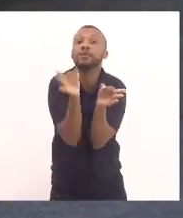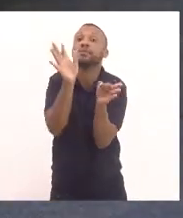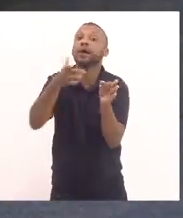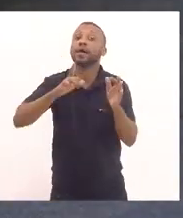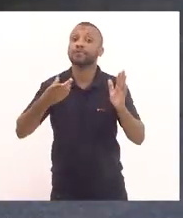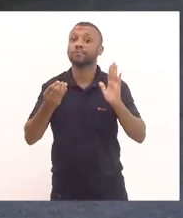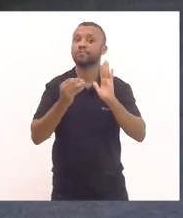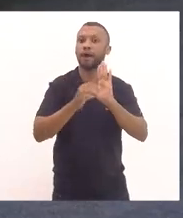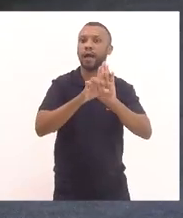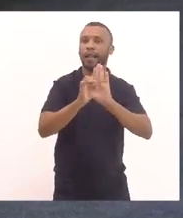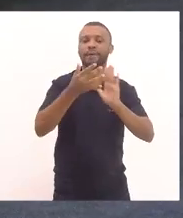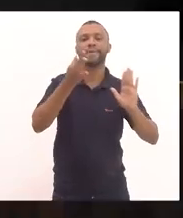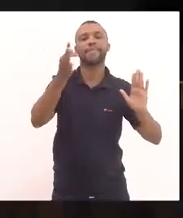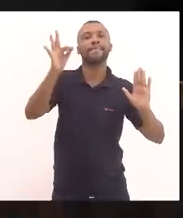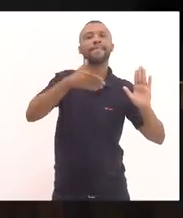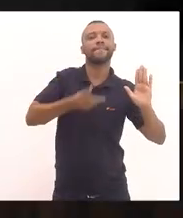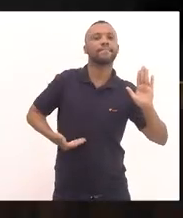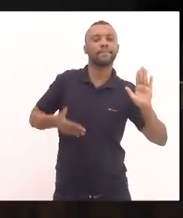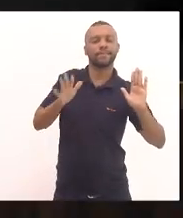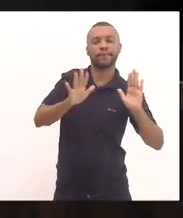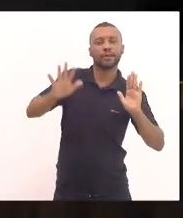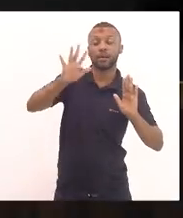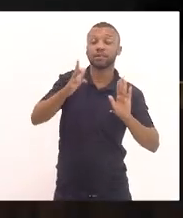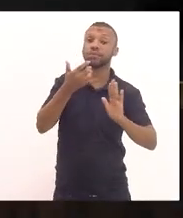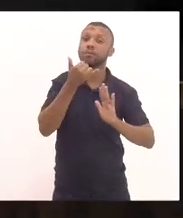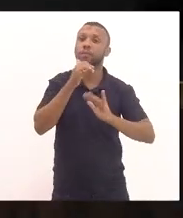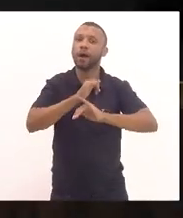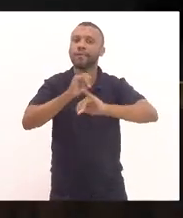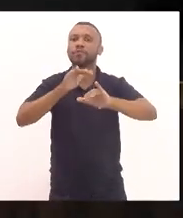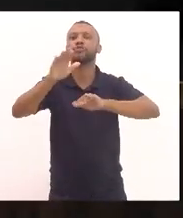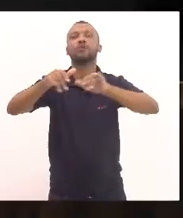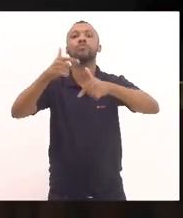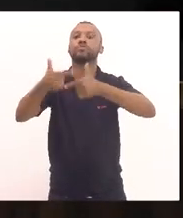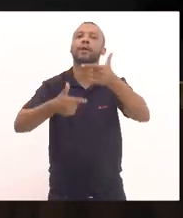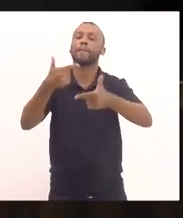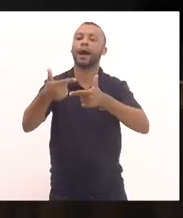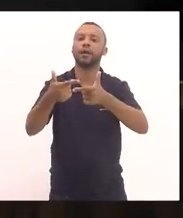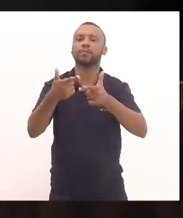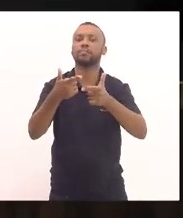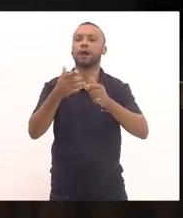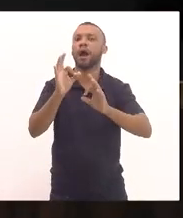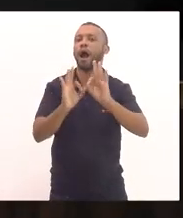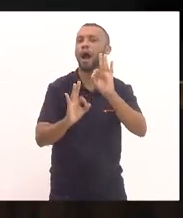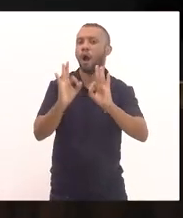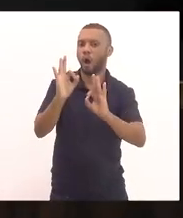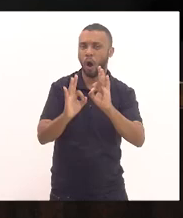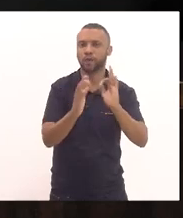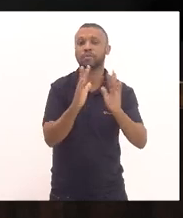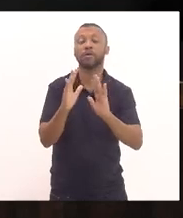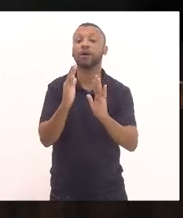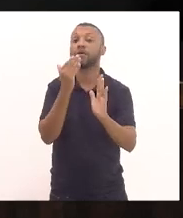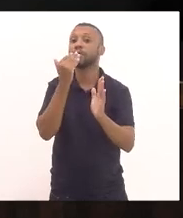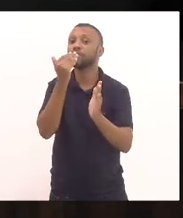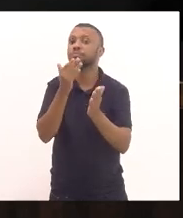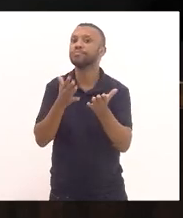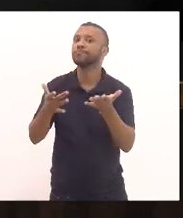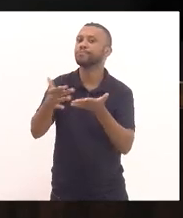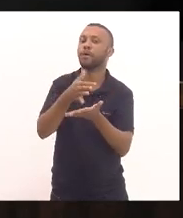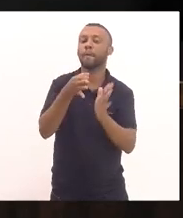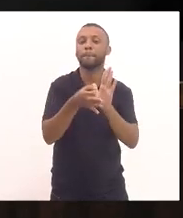federal. É então, só a presidência chama os trabalhos à ordem e vou colher o parecer da Comissão de